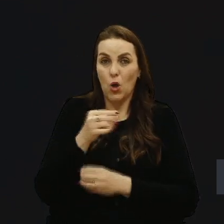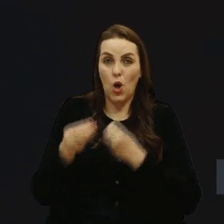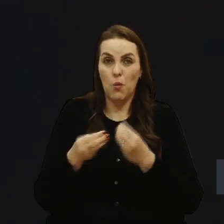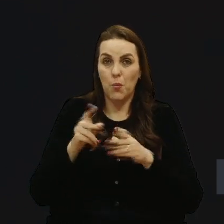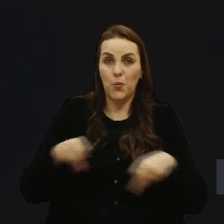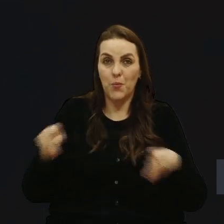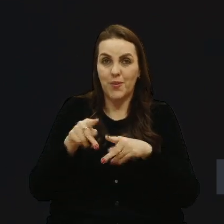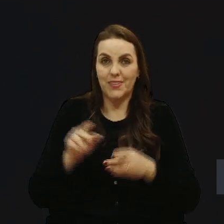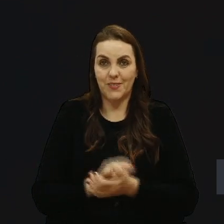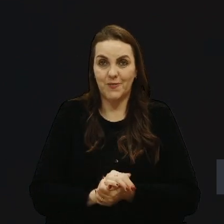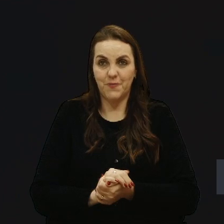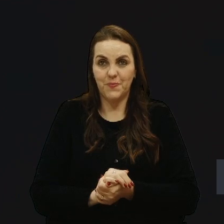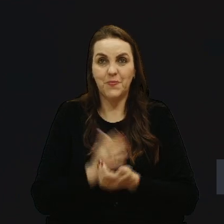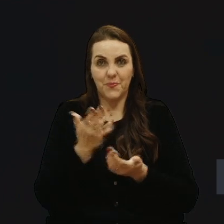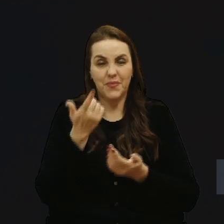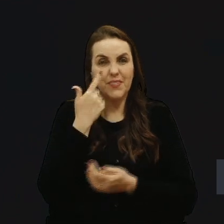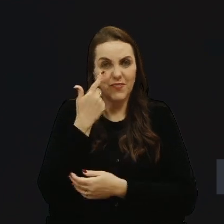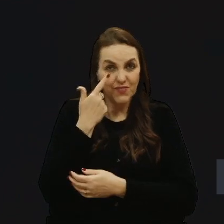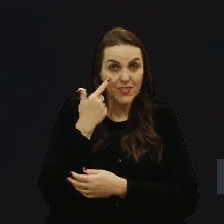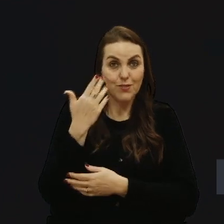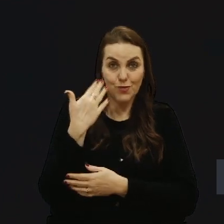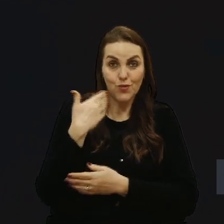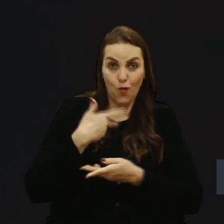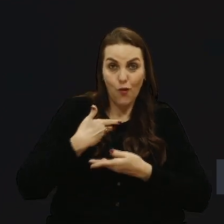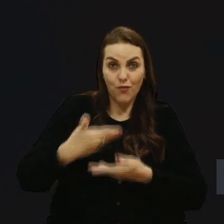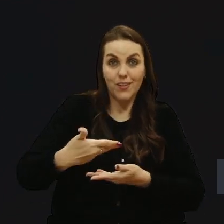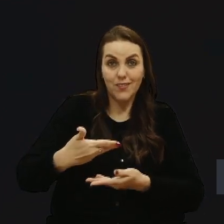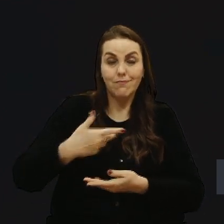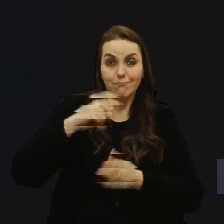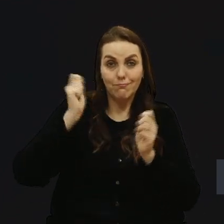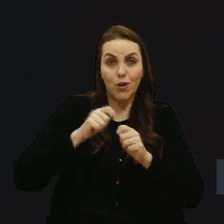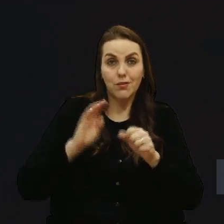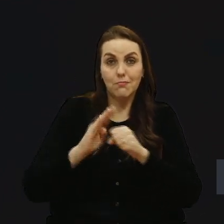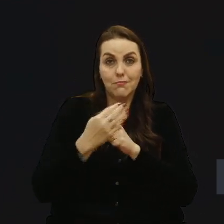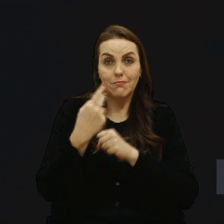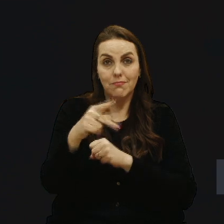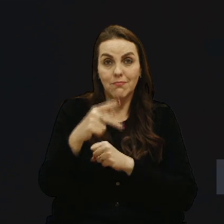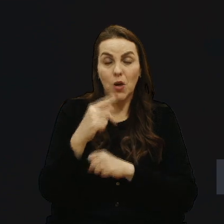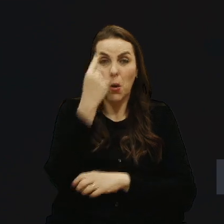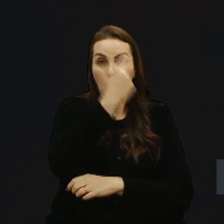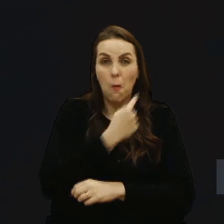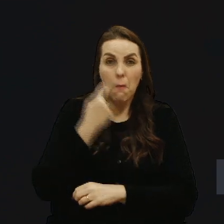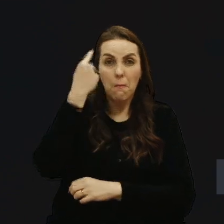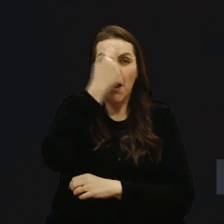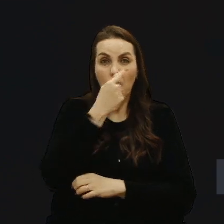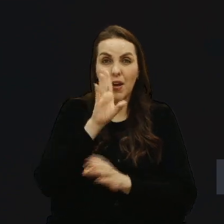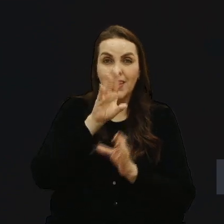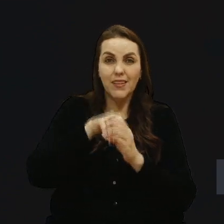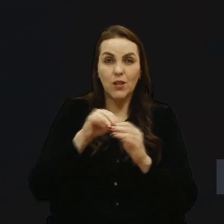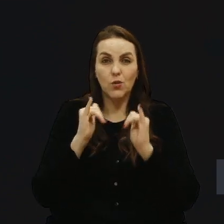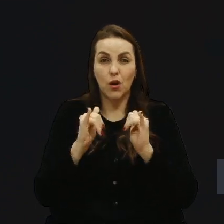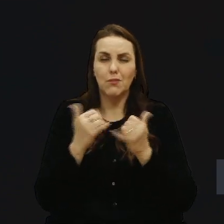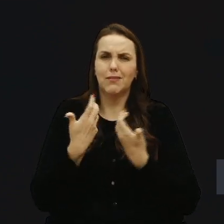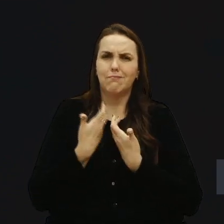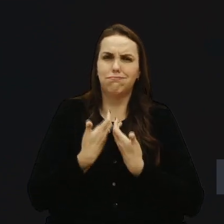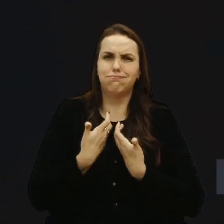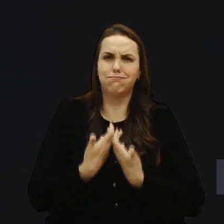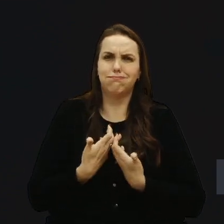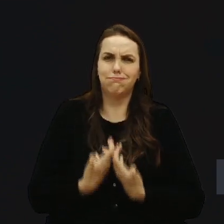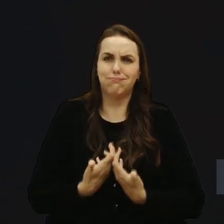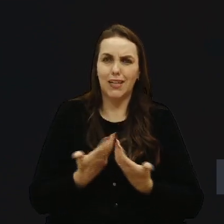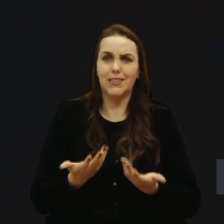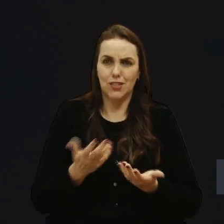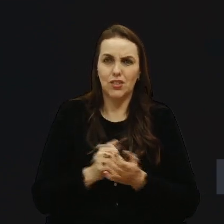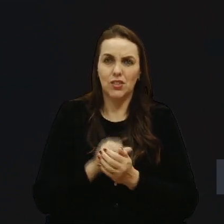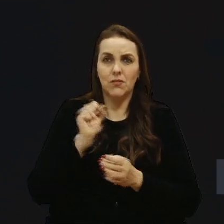Os convite, a gente pode ir aí no seu bairro e eu vou falar, Andressa, é 1 hora e pouco dentro do ônibus, o cara chega morto de cansado. Comentei com o Wellington